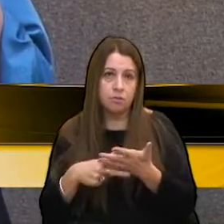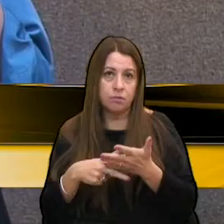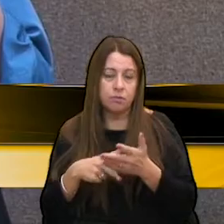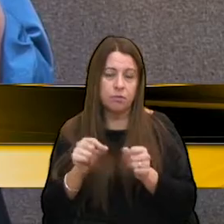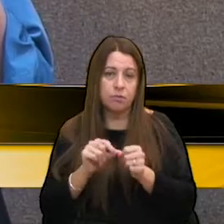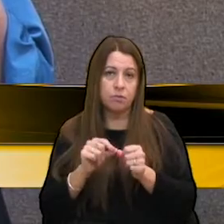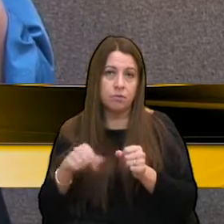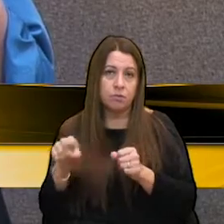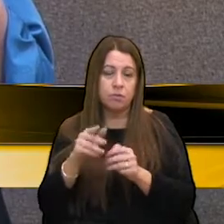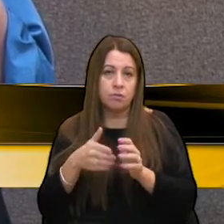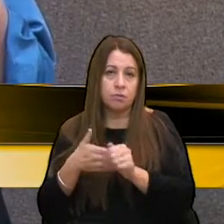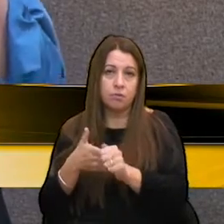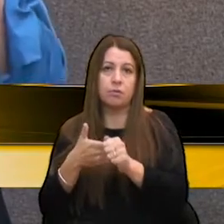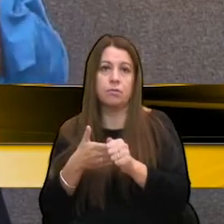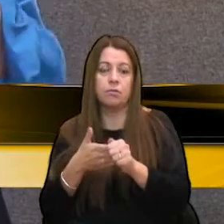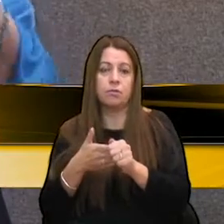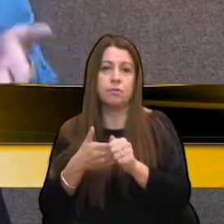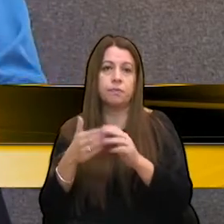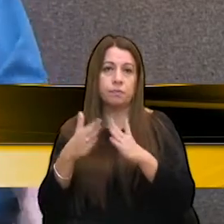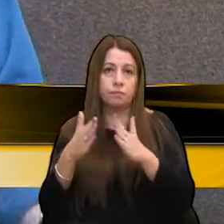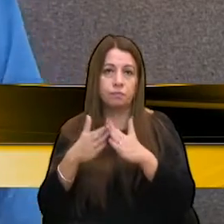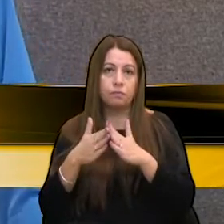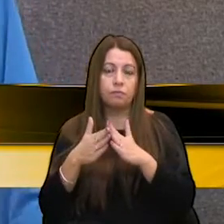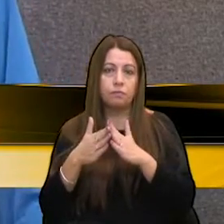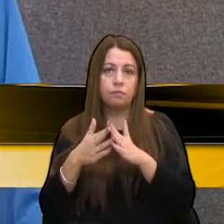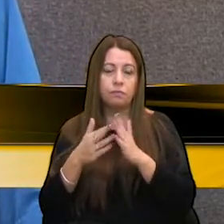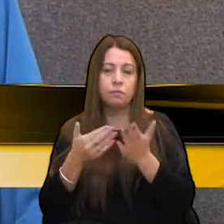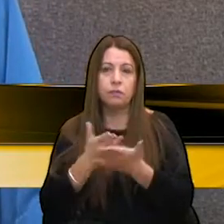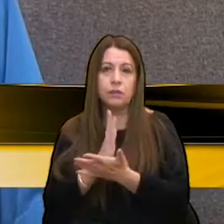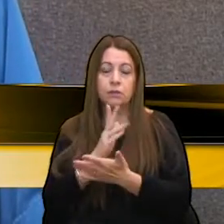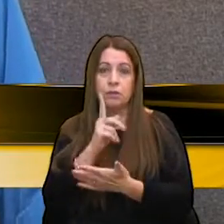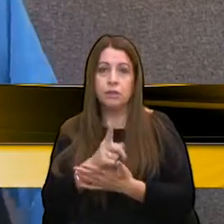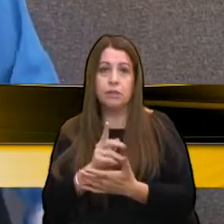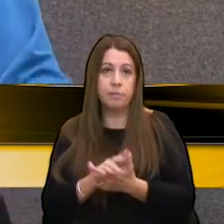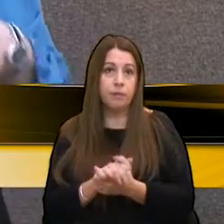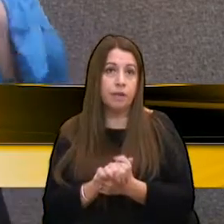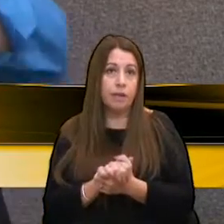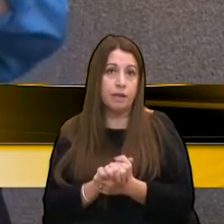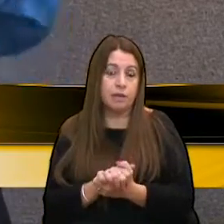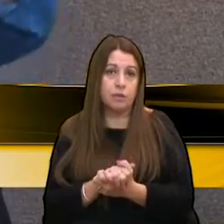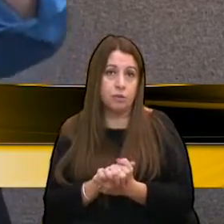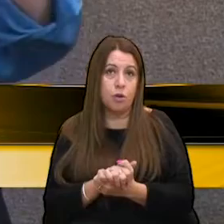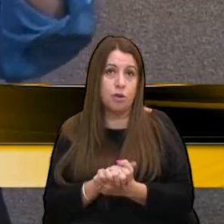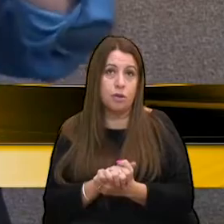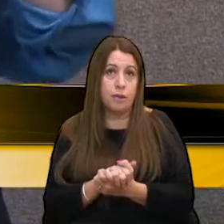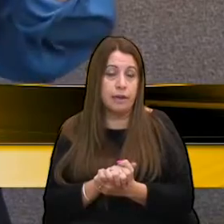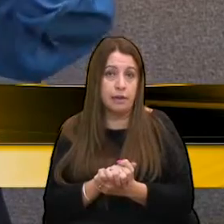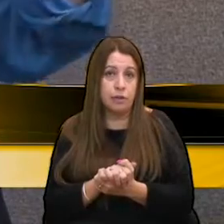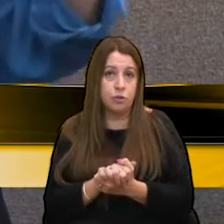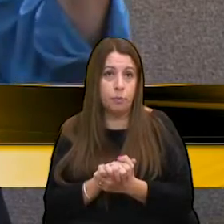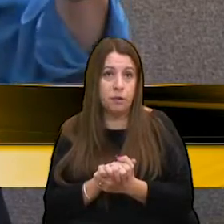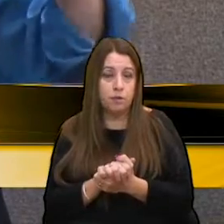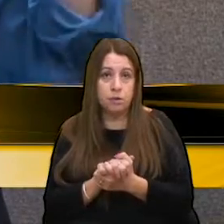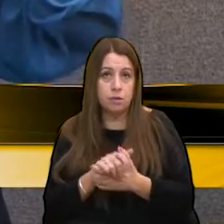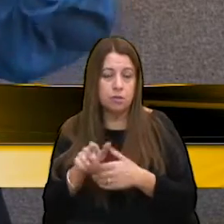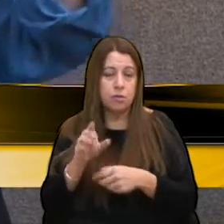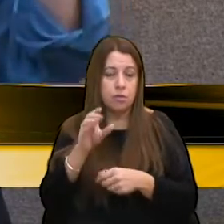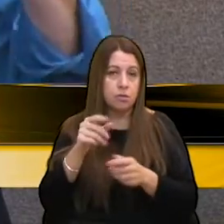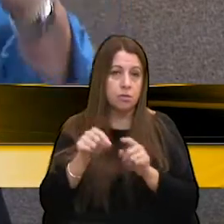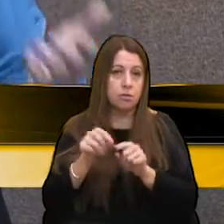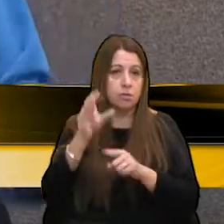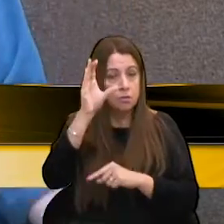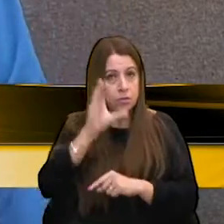foi encaminhado pela Casa com aprovação. A princípio, se ninguém da cidadania,